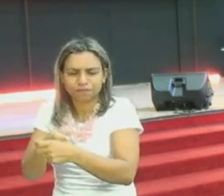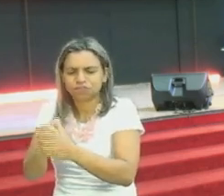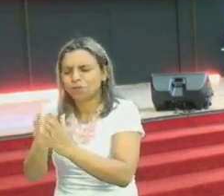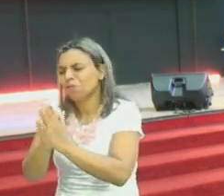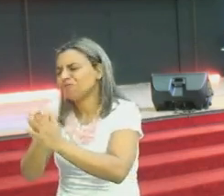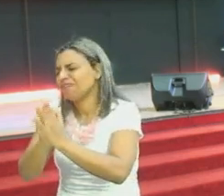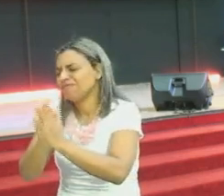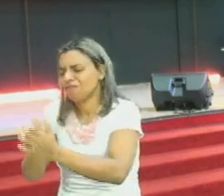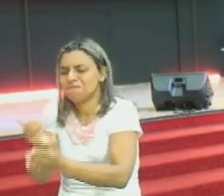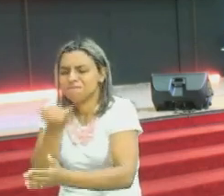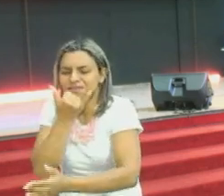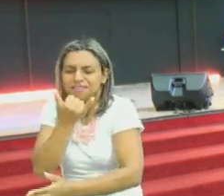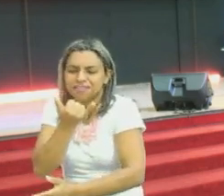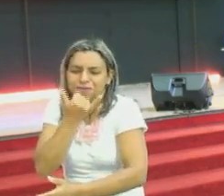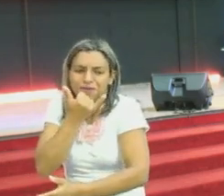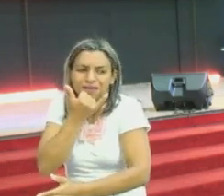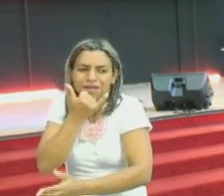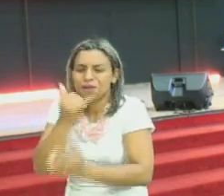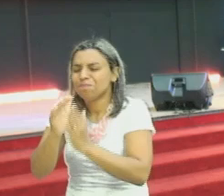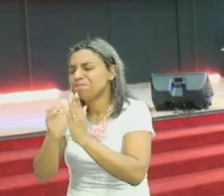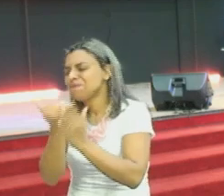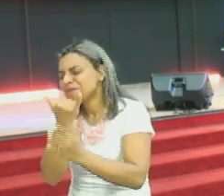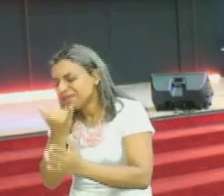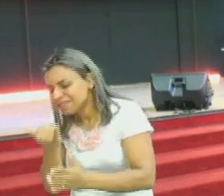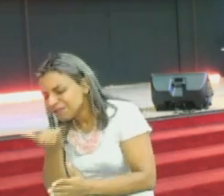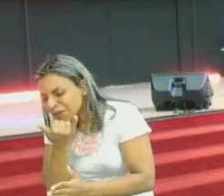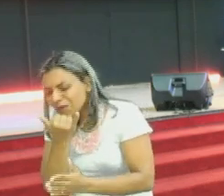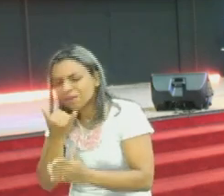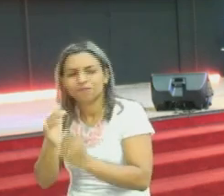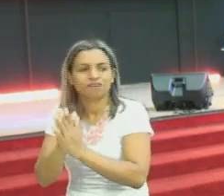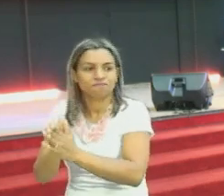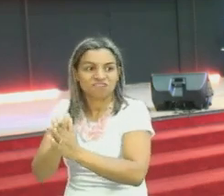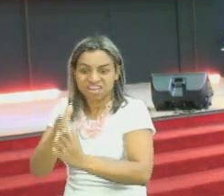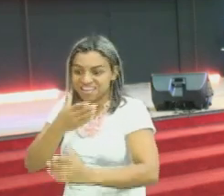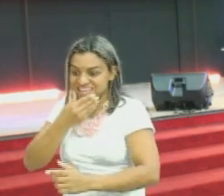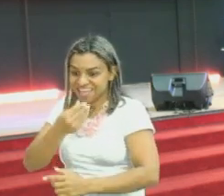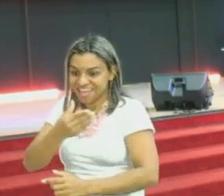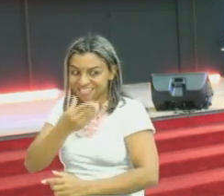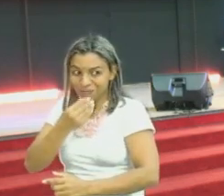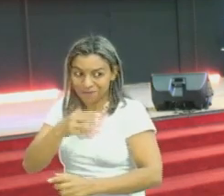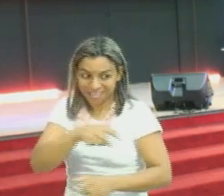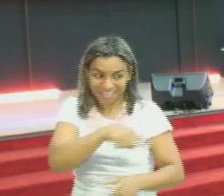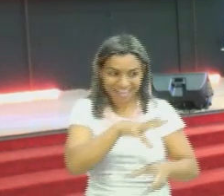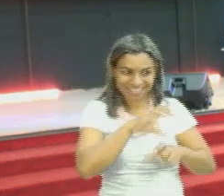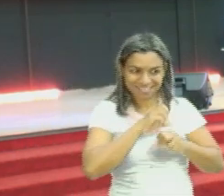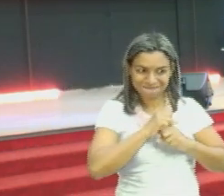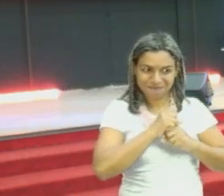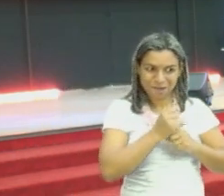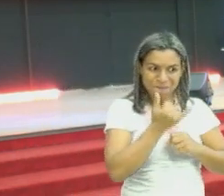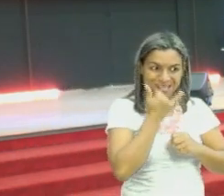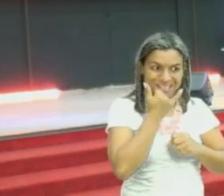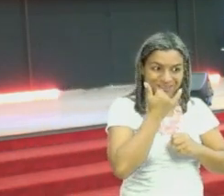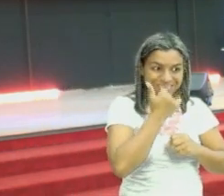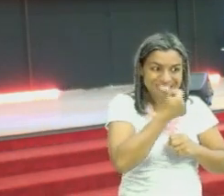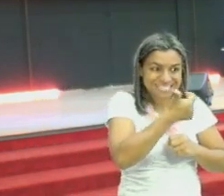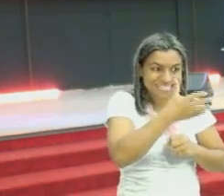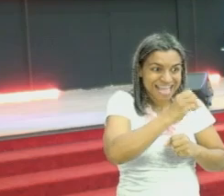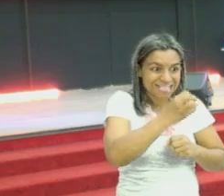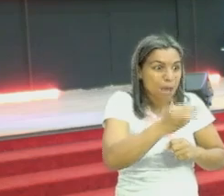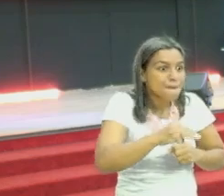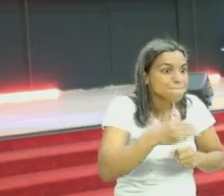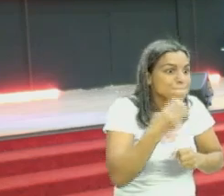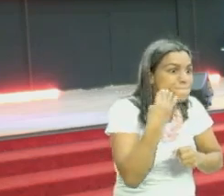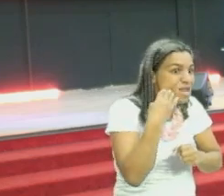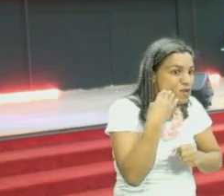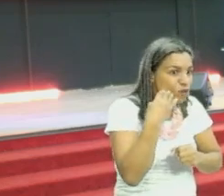rogou clemência, lhe pediu perdão. E este homem, que recebeu o perdão de 10 bilhões de dólares,